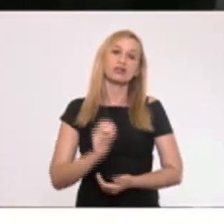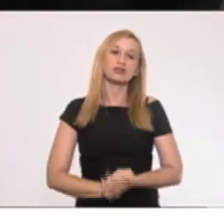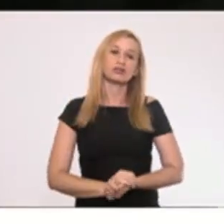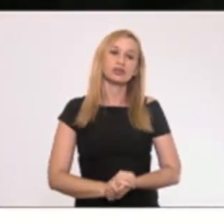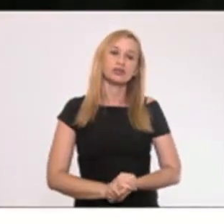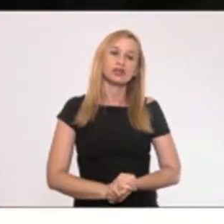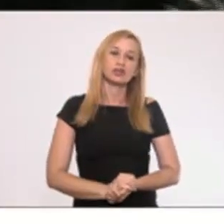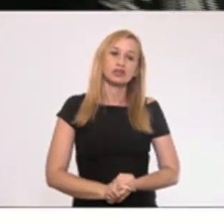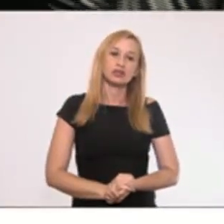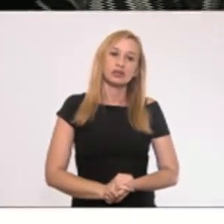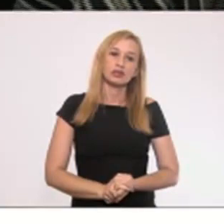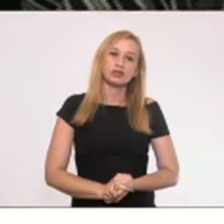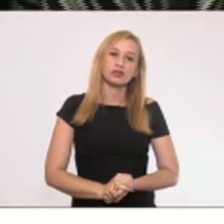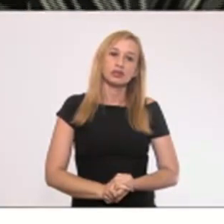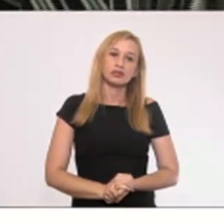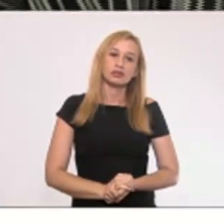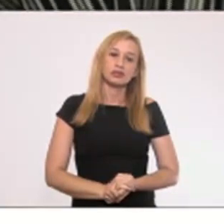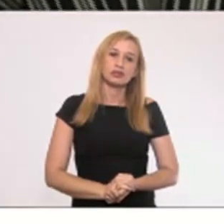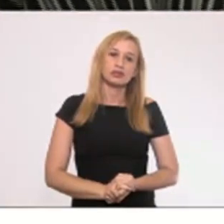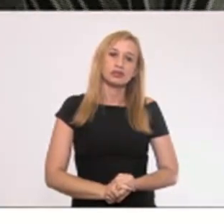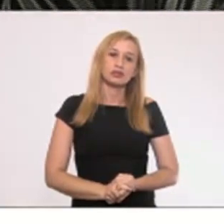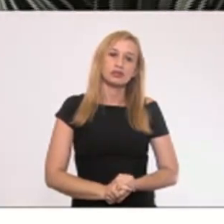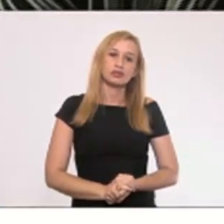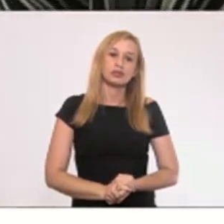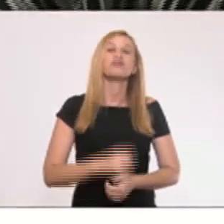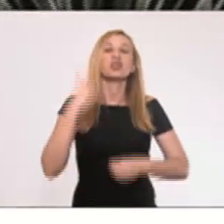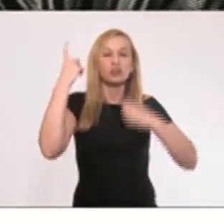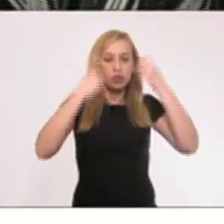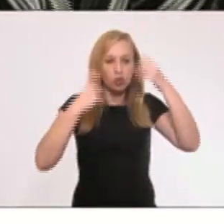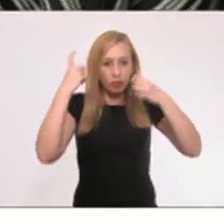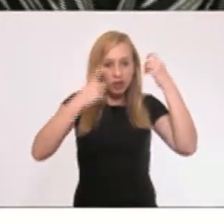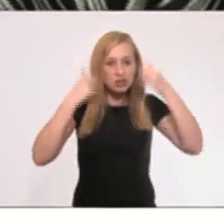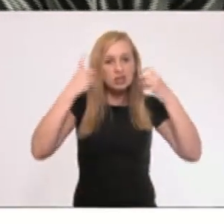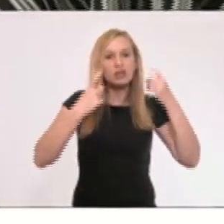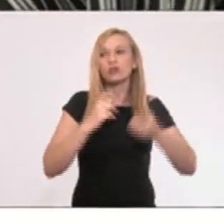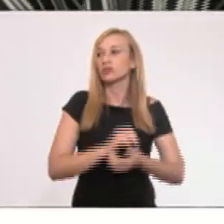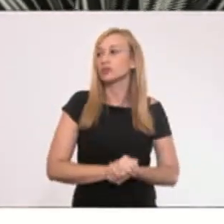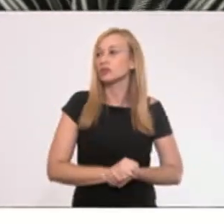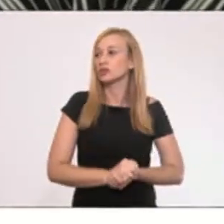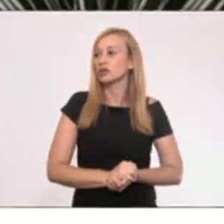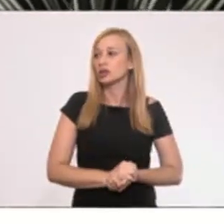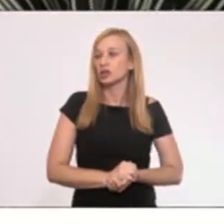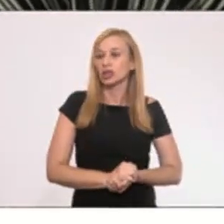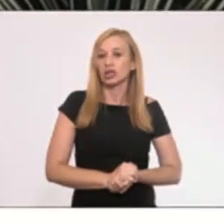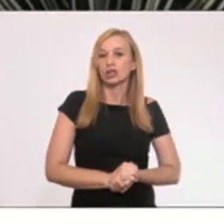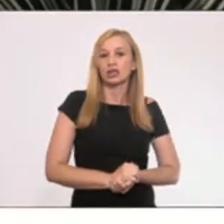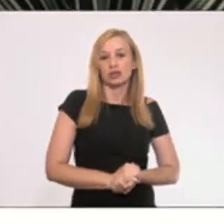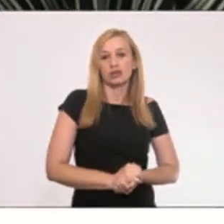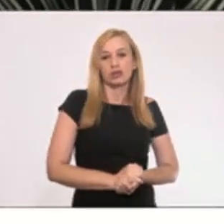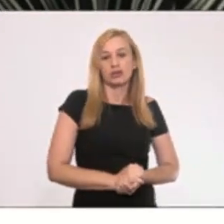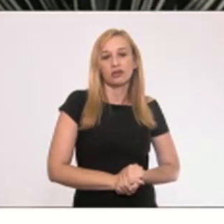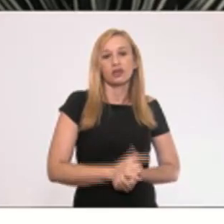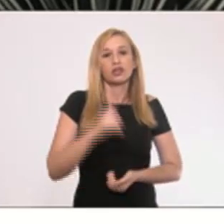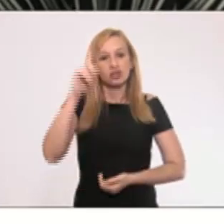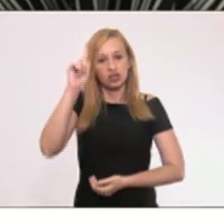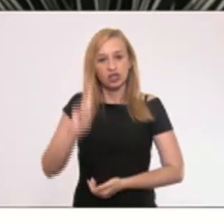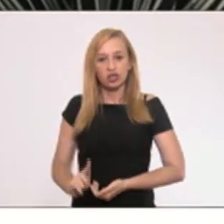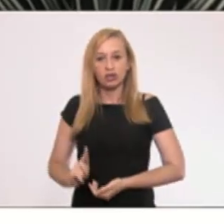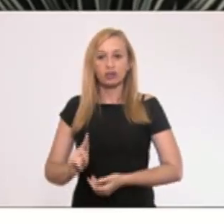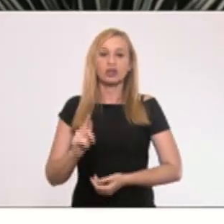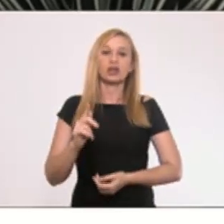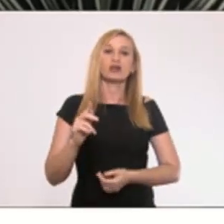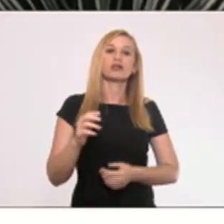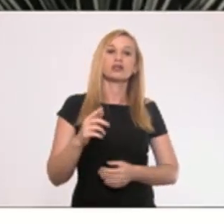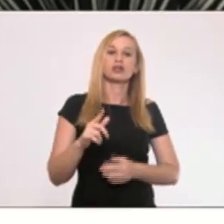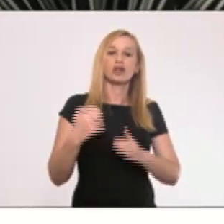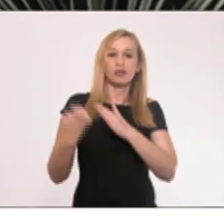endossar as palavras e as preocupações do deputado Gustavo Schmidt do que refere à gestão da SEDAE, do